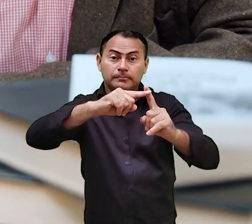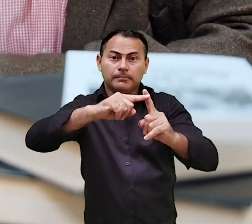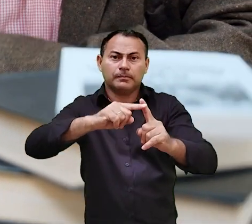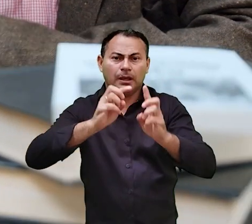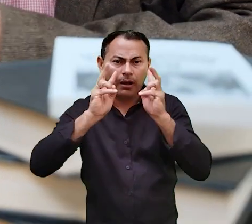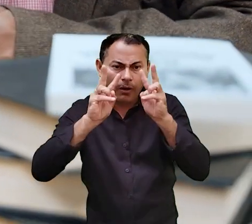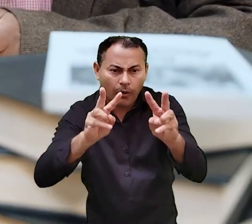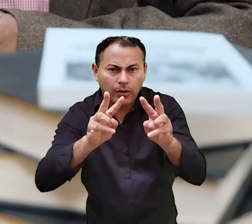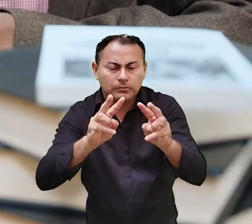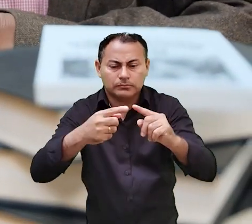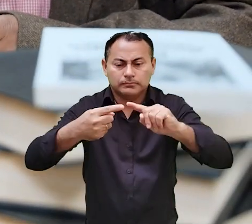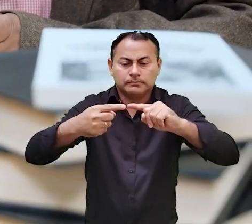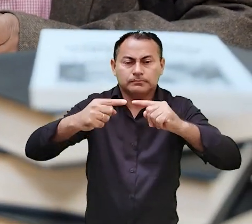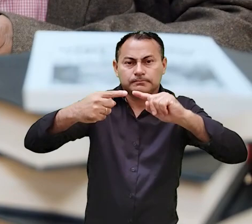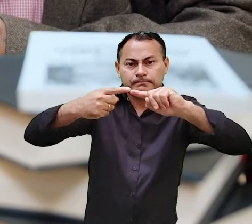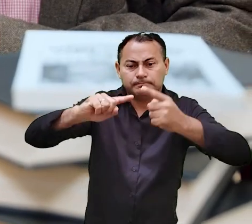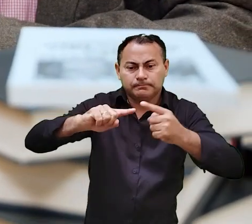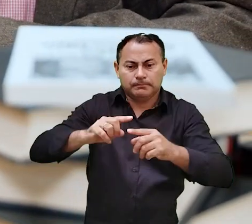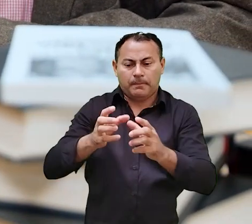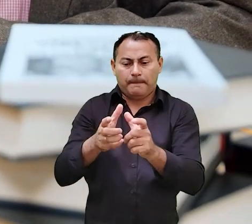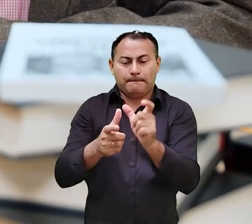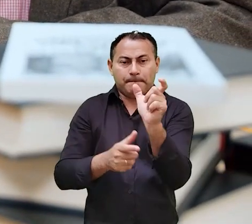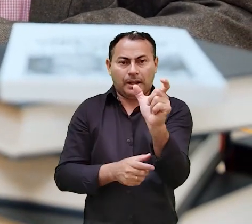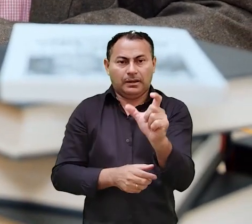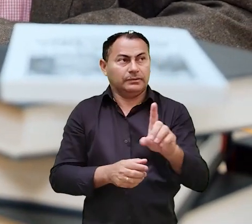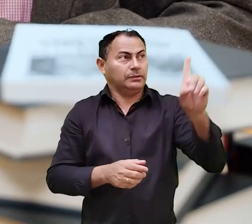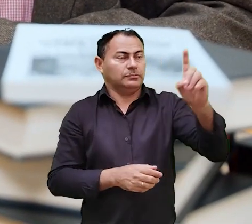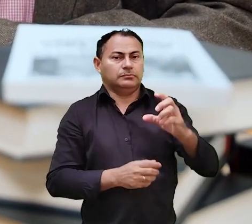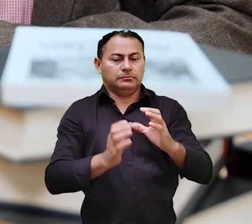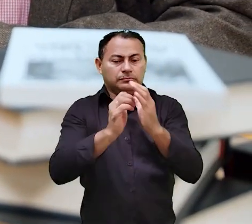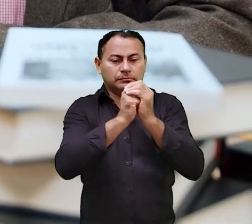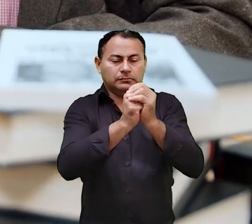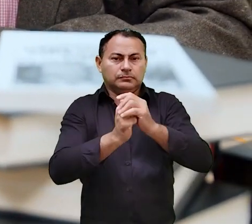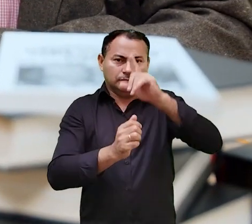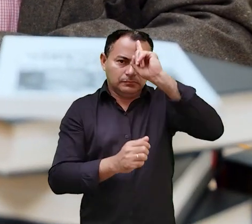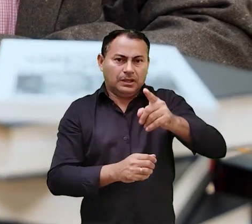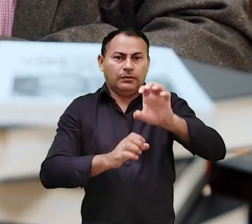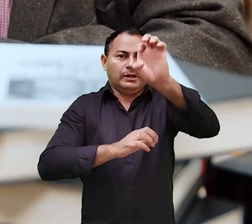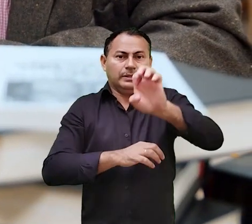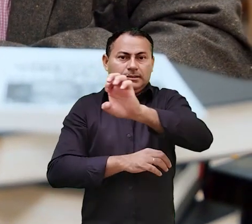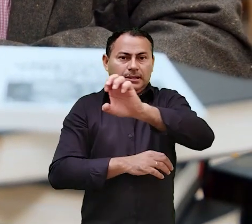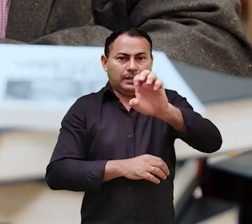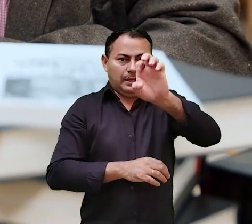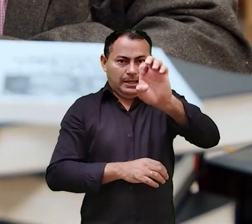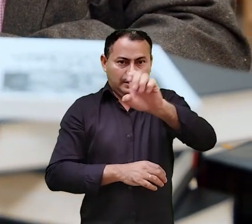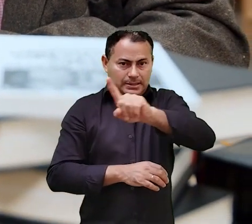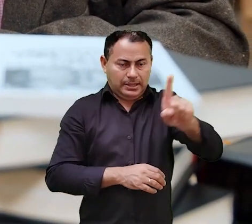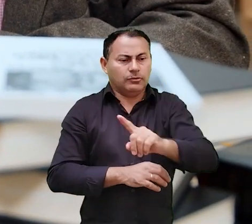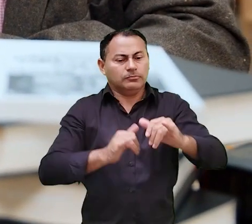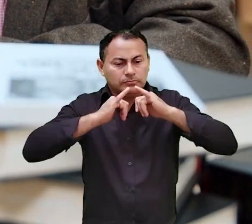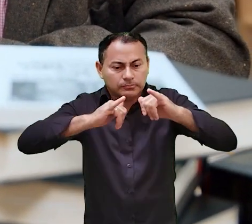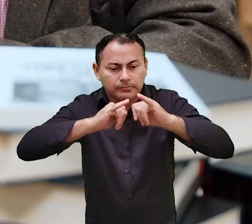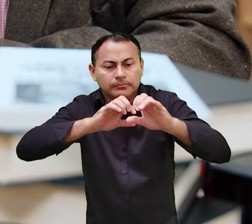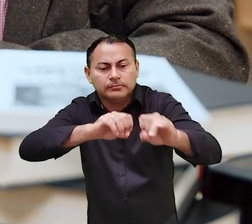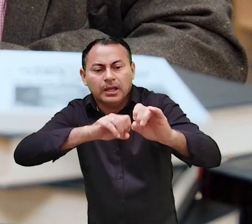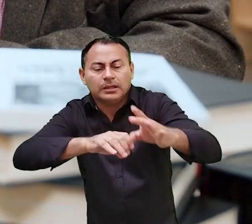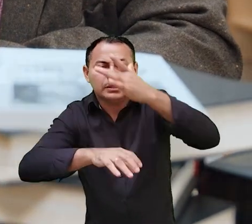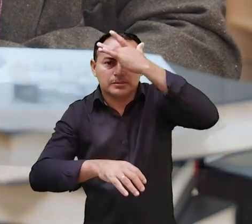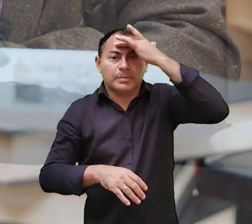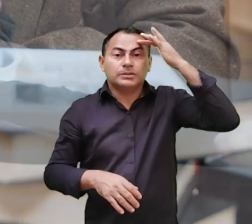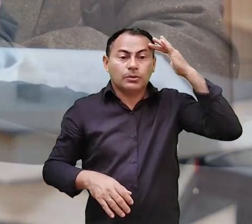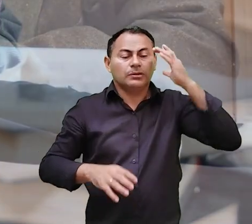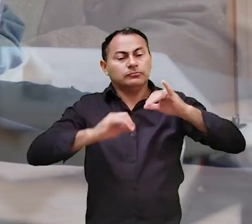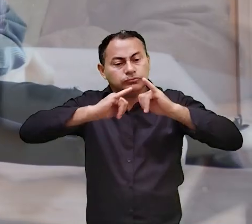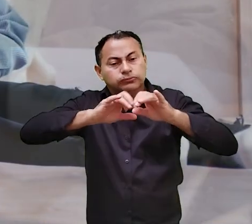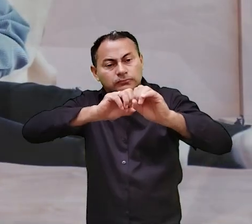igreja. Observamos a combinação poderosa da Palavra de Deus e da oração na ordem que foi dada a Ezequiel. Profetize